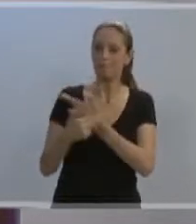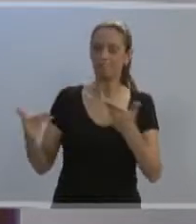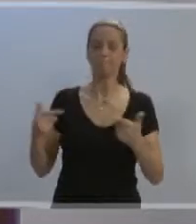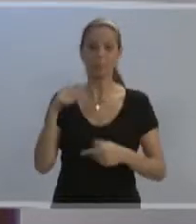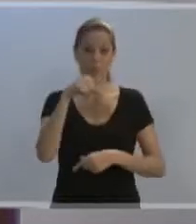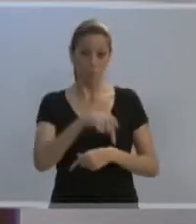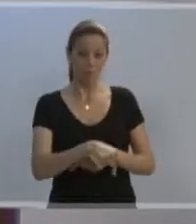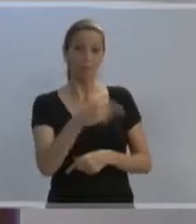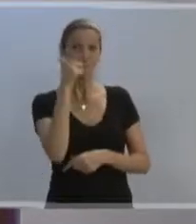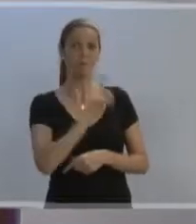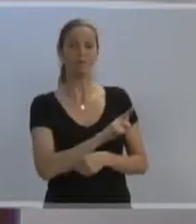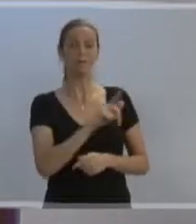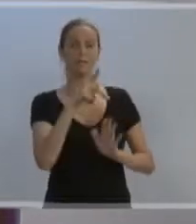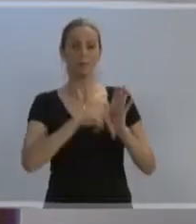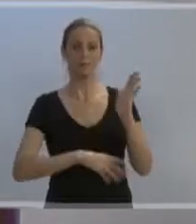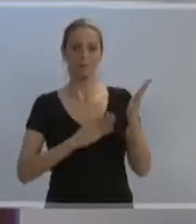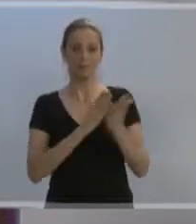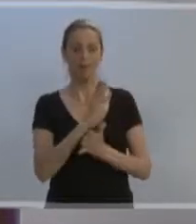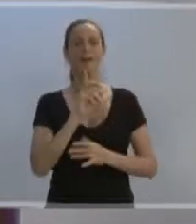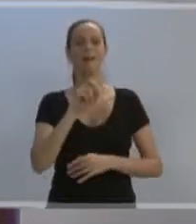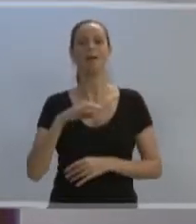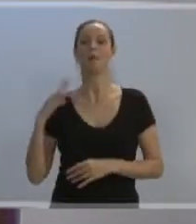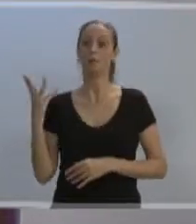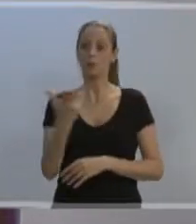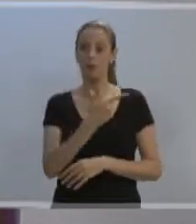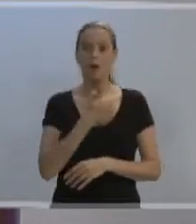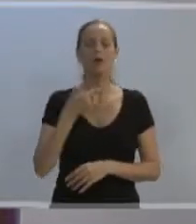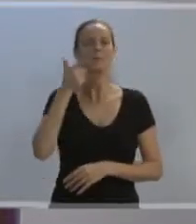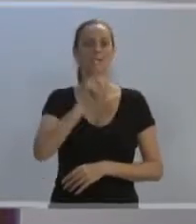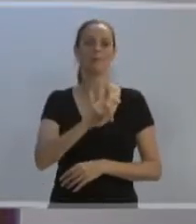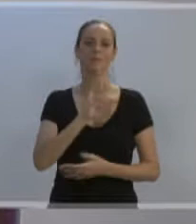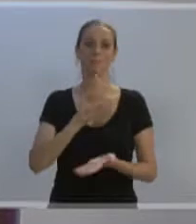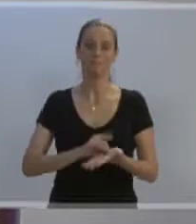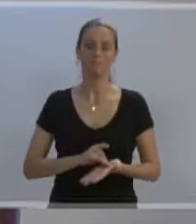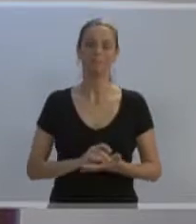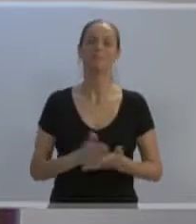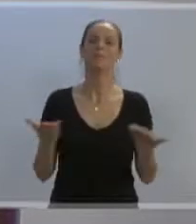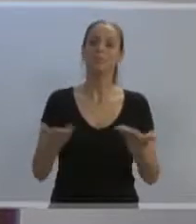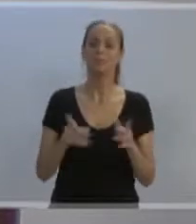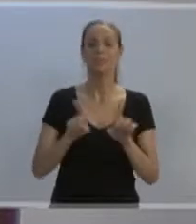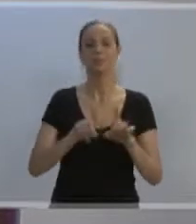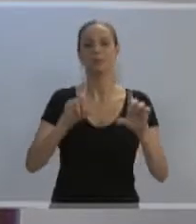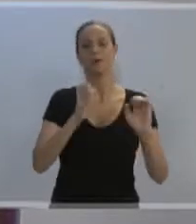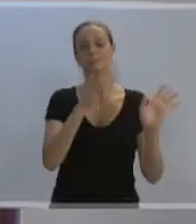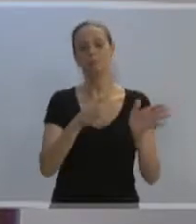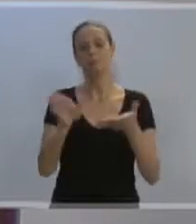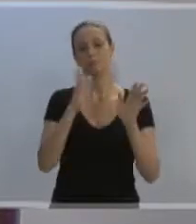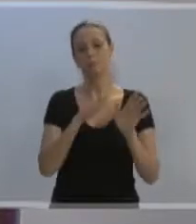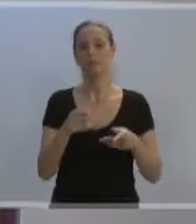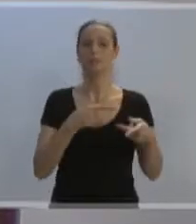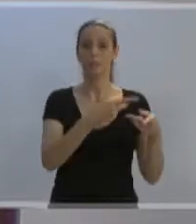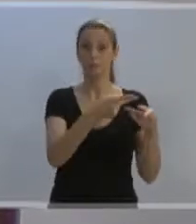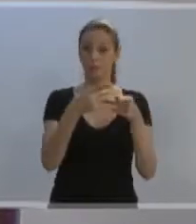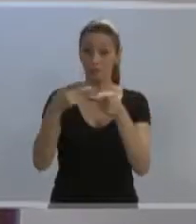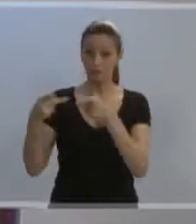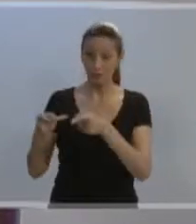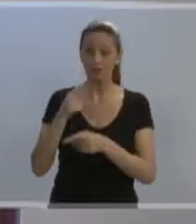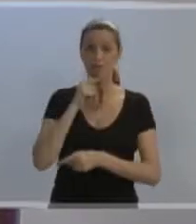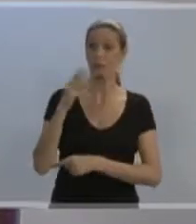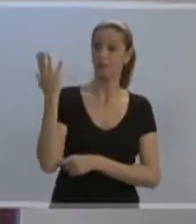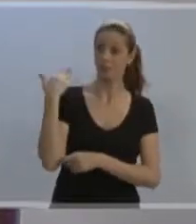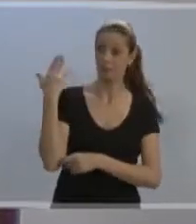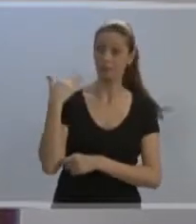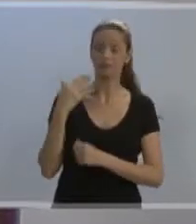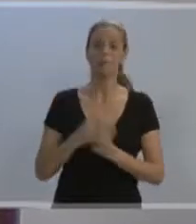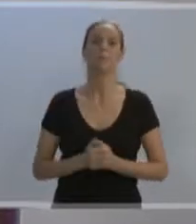é para eles e é de todos nós. Bem, gostaria de passar algumas fotos também, Ari, sobre algumas visitas que nós tivemos na semana